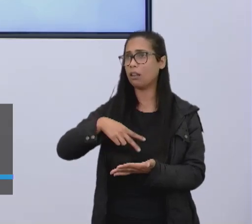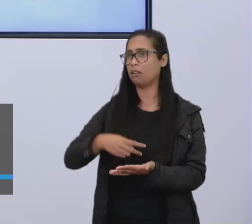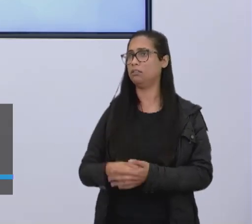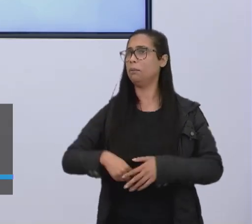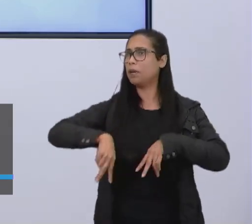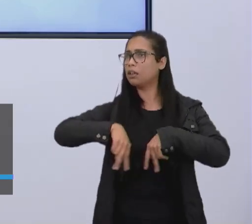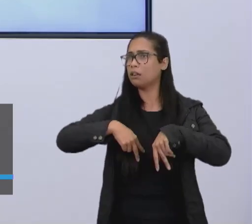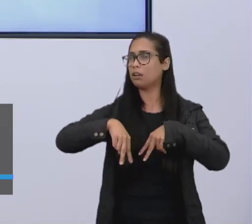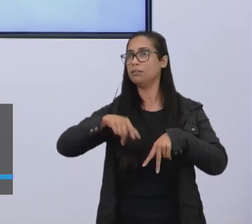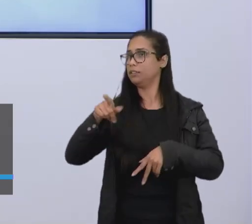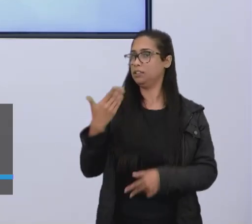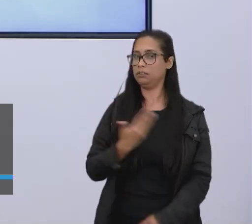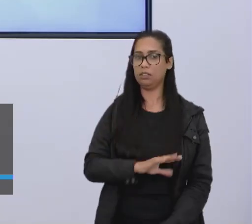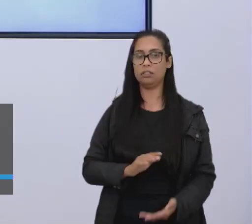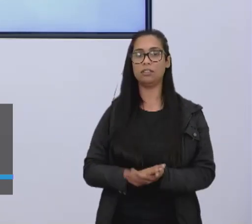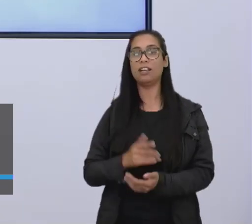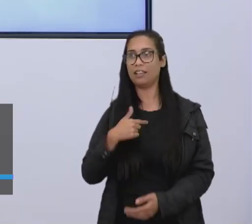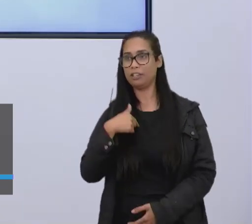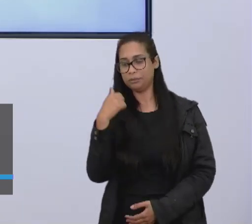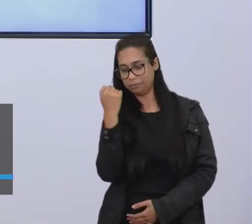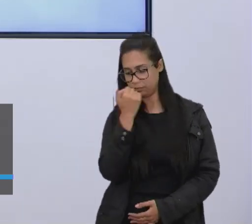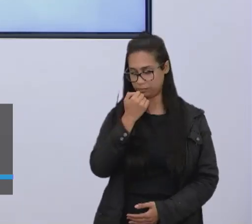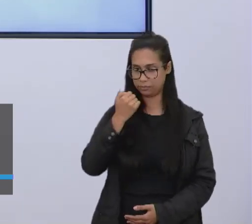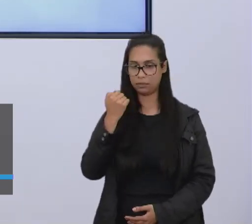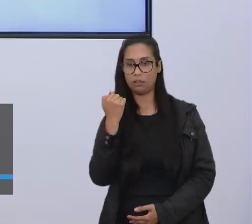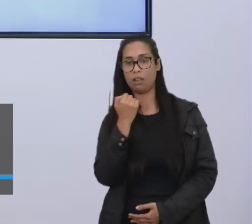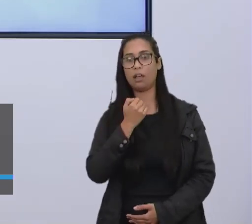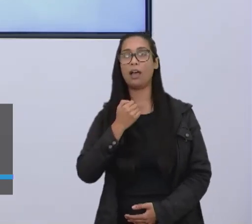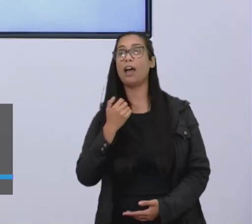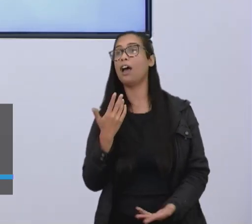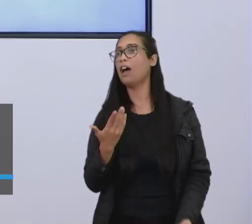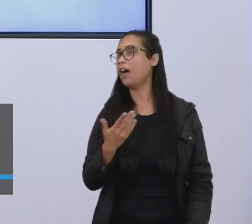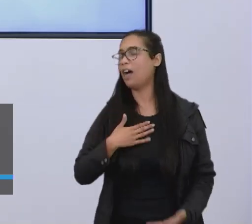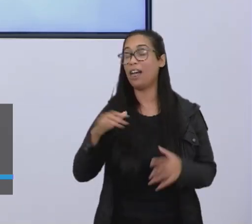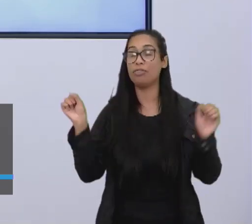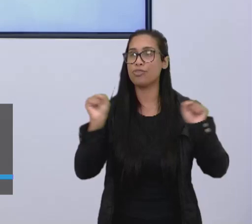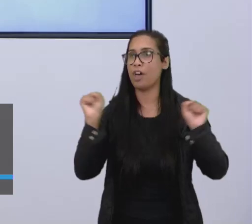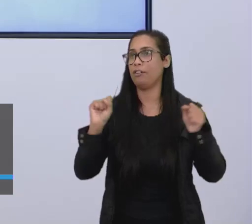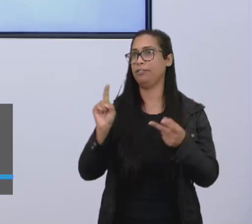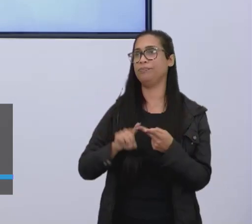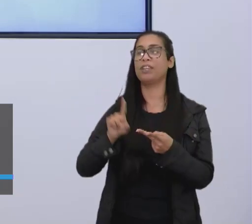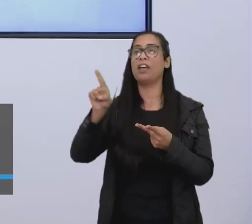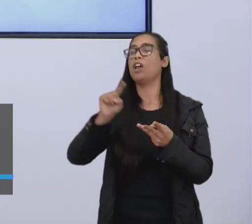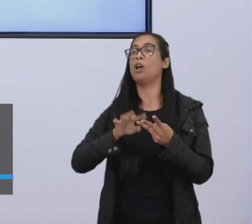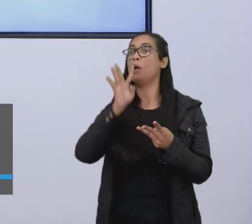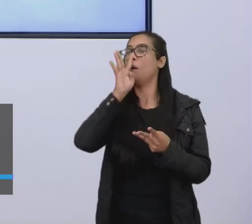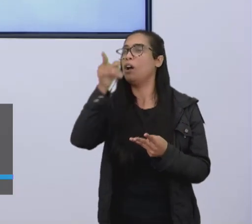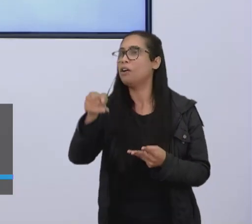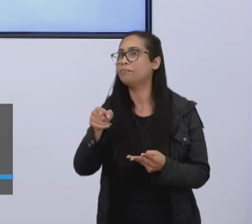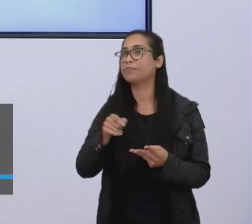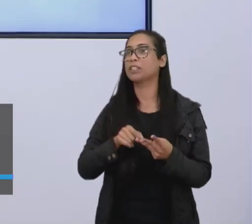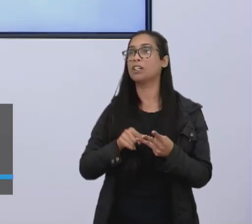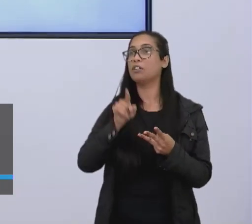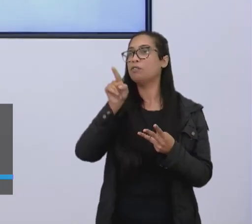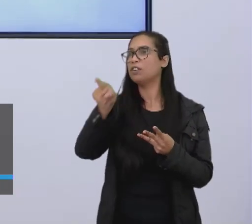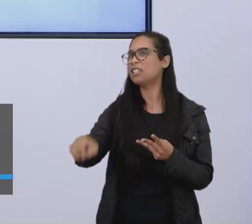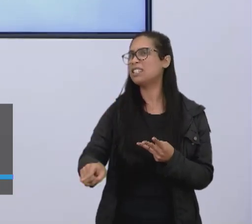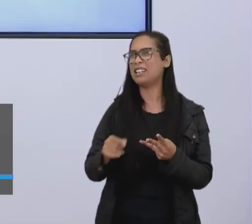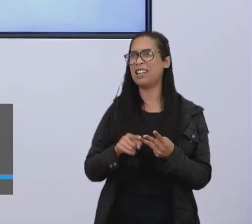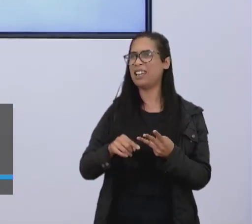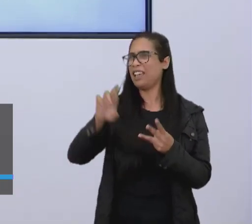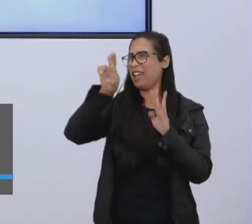Super vota. Aqui, ó. Imagina, tem até o remeleixo. Você, por ser assim, você é uma pessoa rebelde que não segue